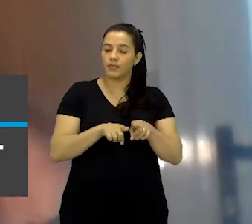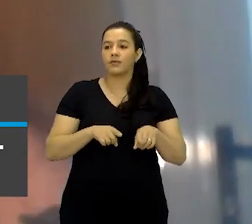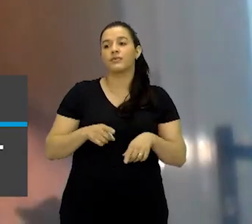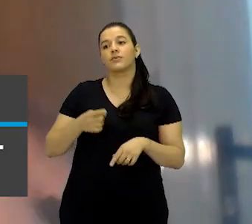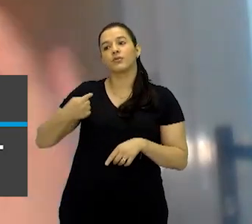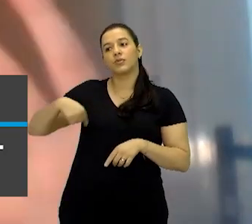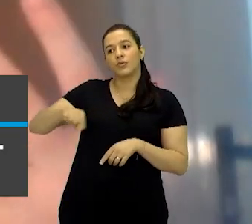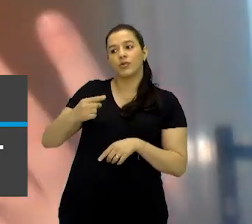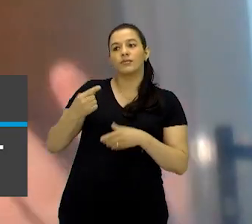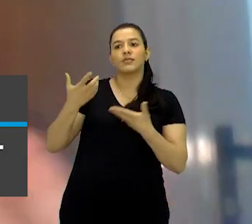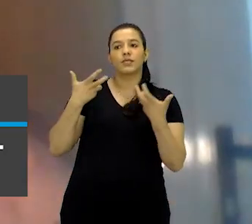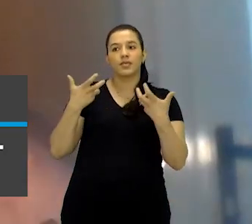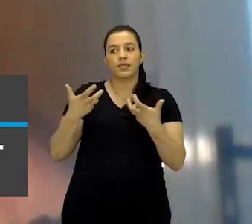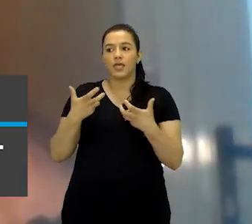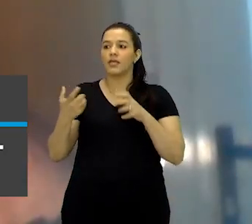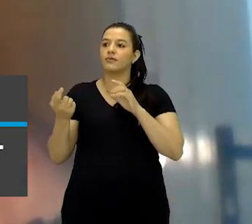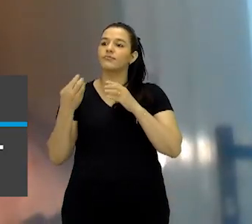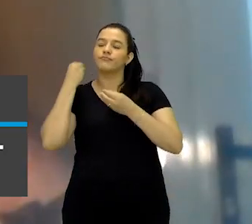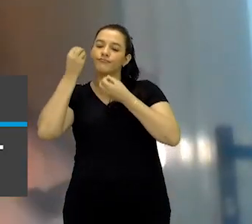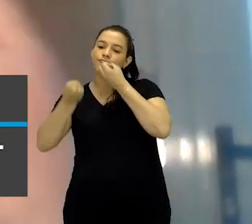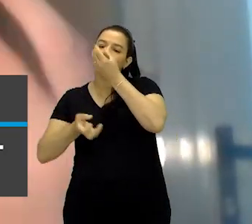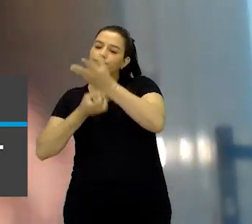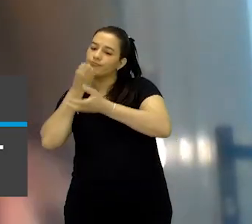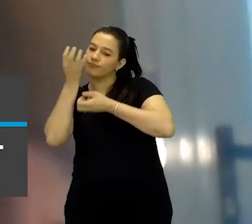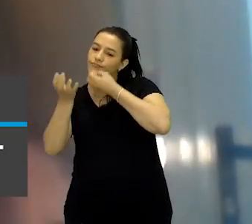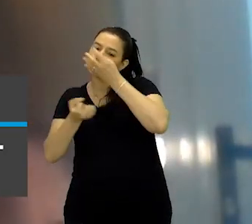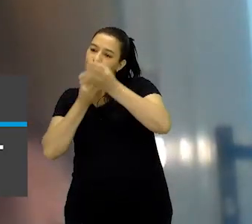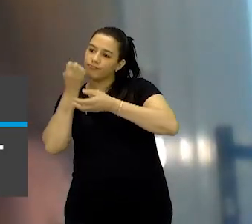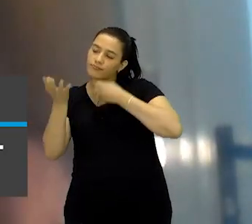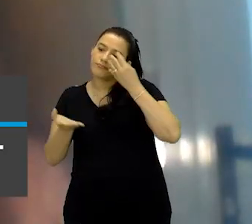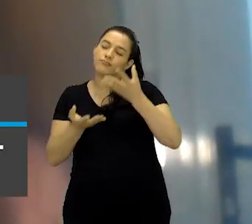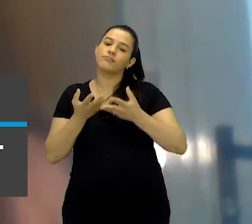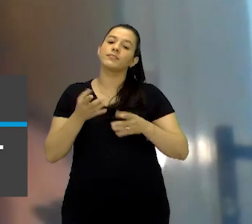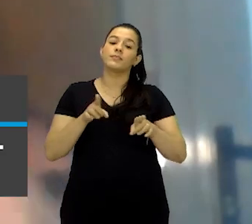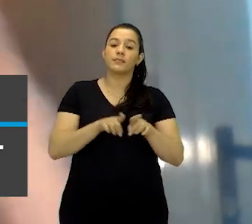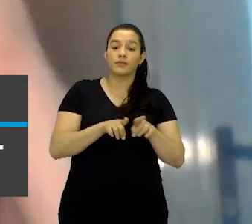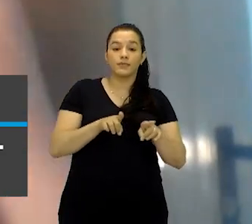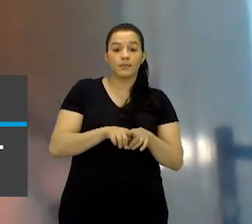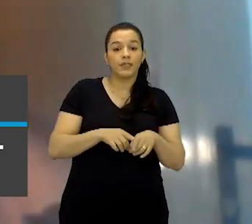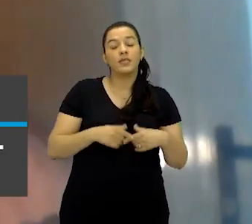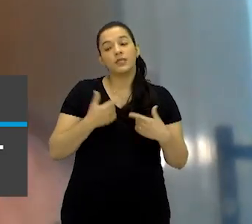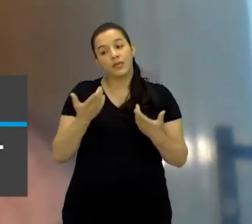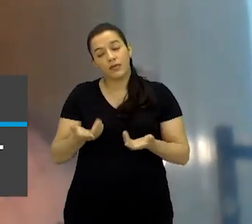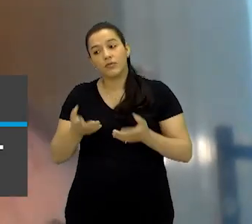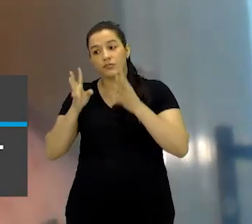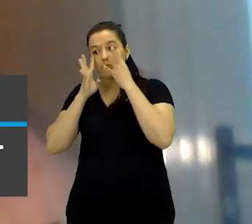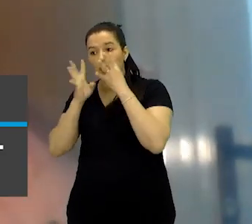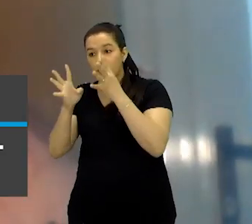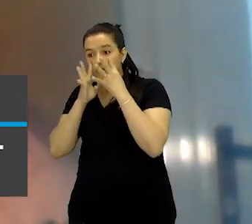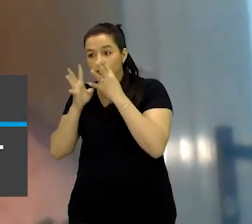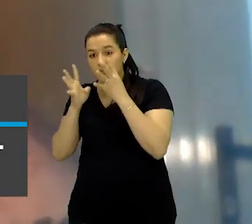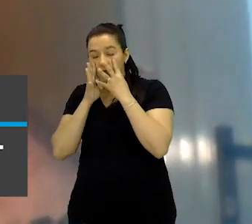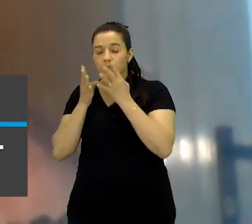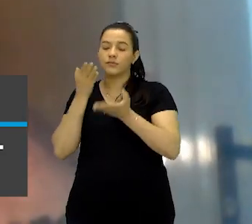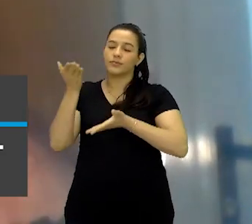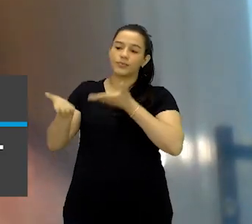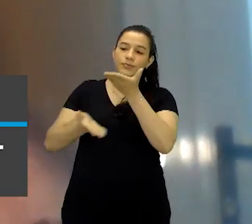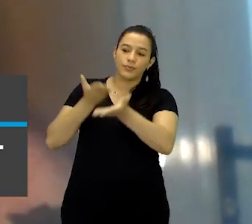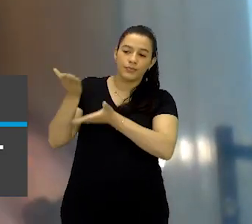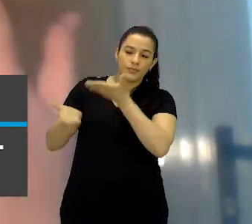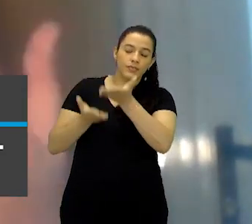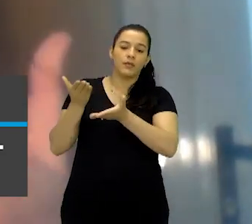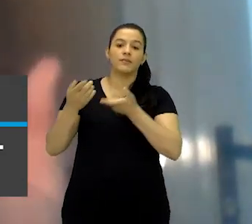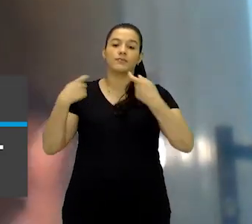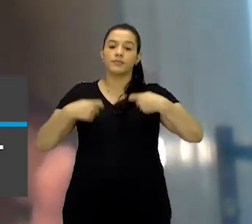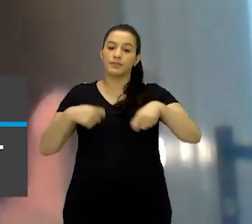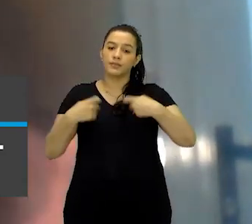poder compartilhar as nossas experiências, os nossos sentimentos, né? Então, de fato, essa é a definição de empatia e